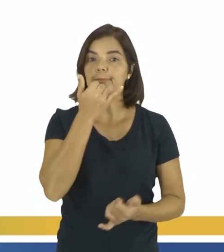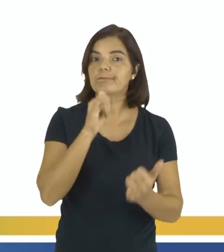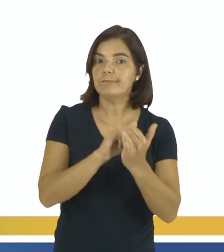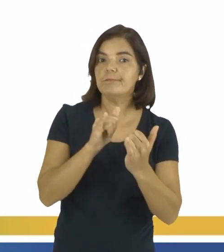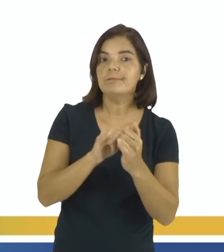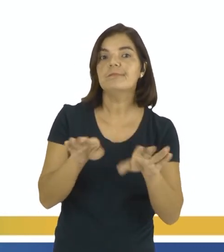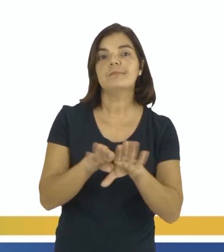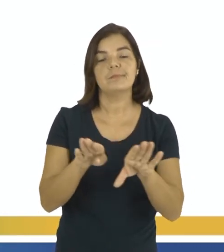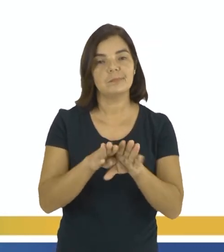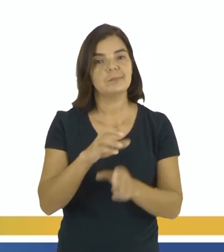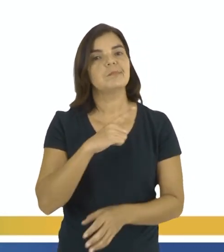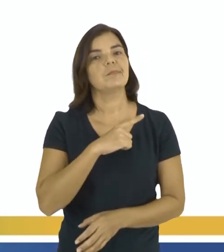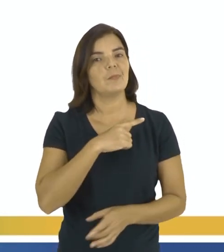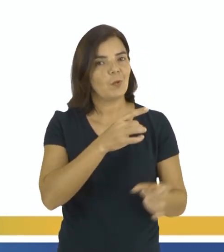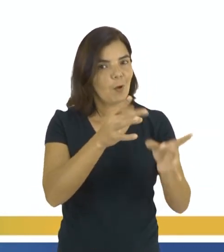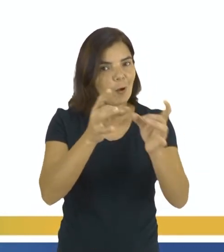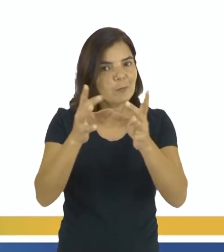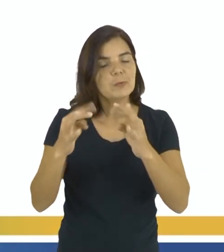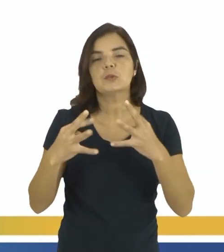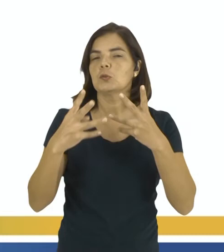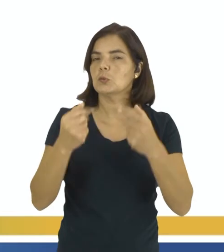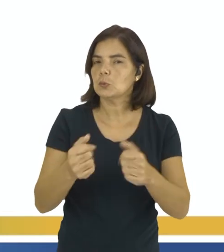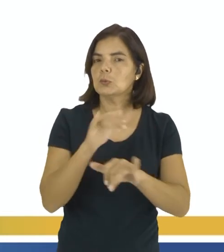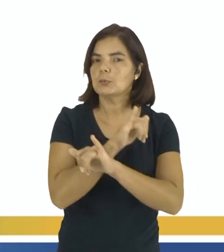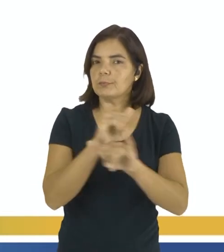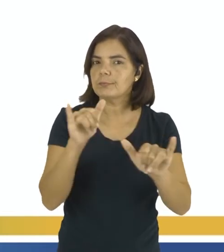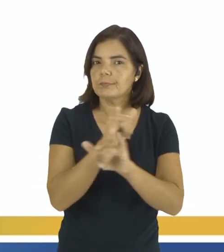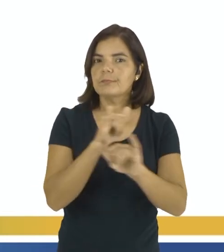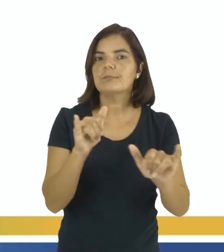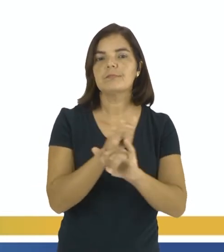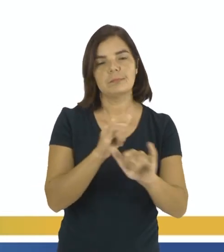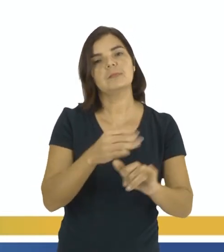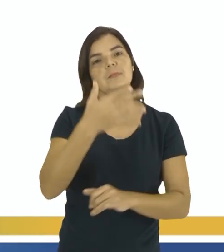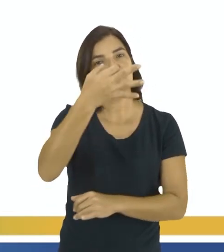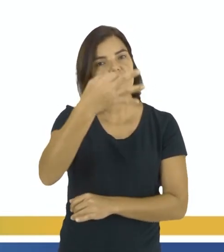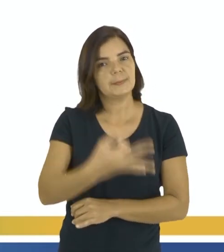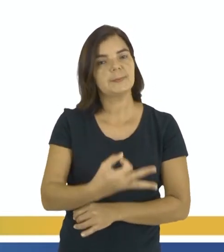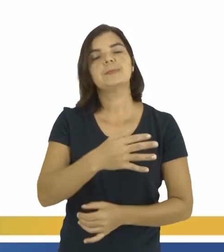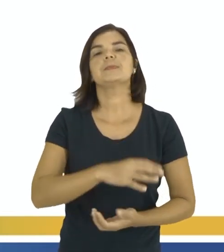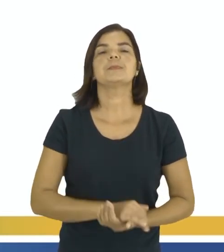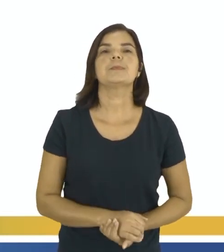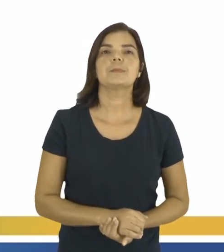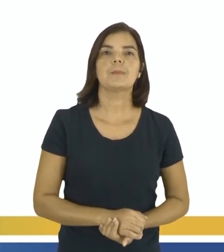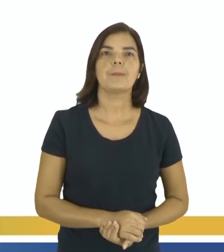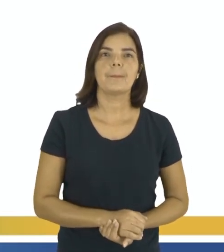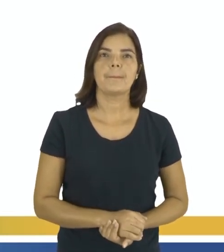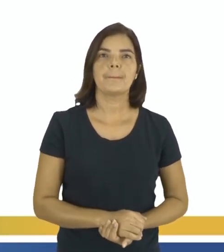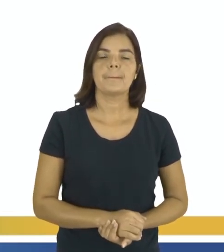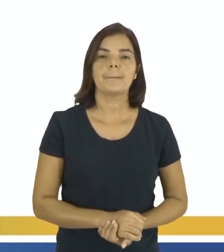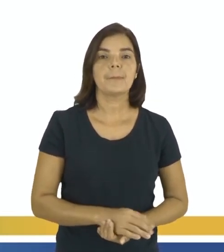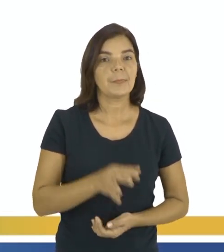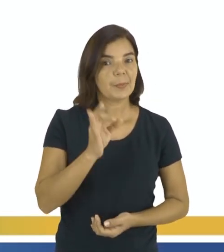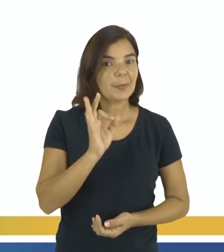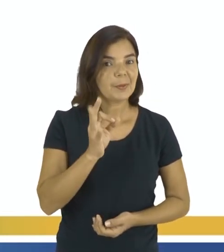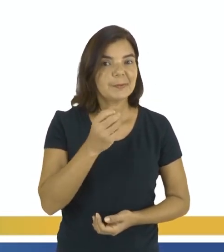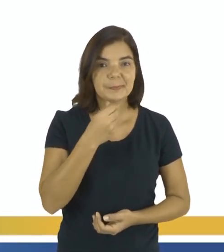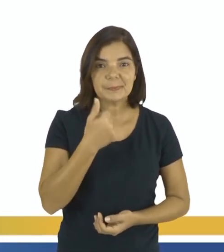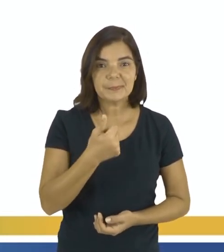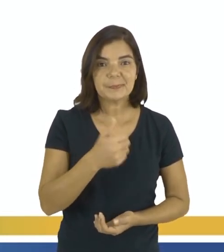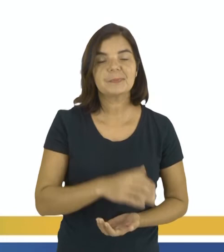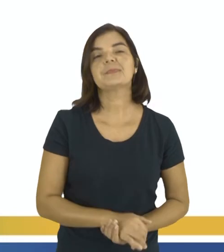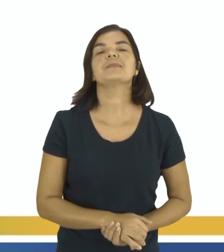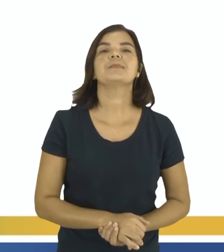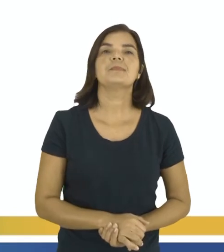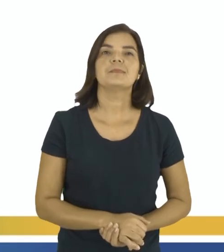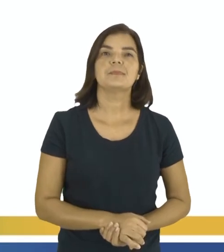que havia também essa venda. Então, todas as informações são corretas. Tudo certo? Tudo bem? Então,